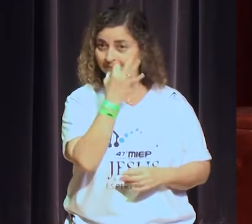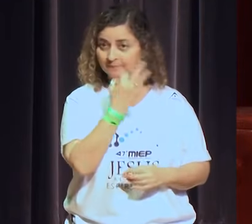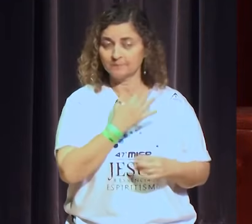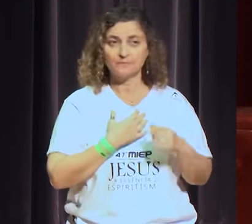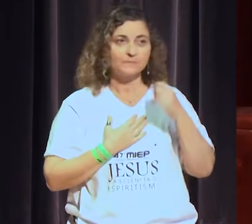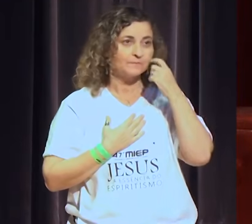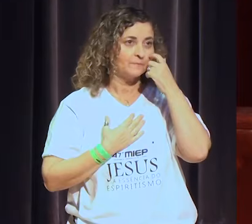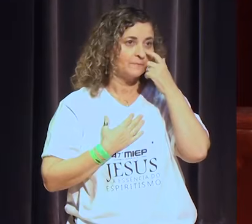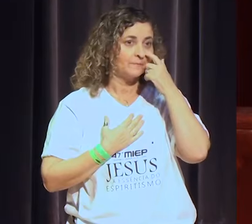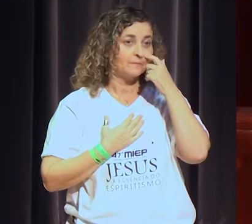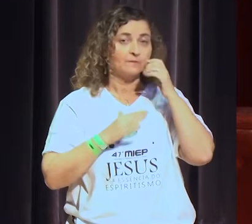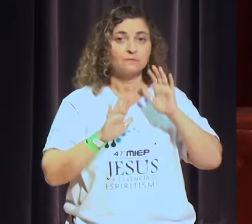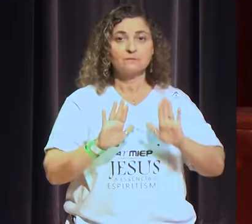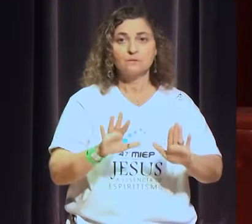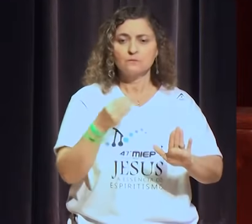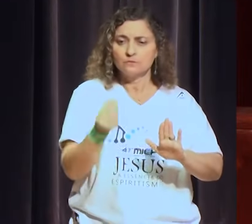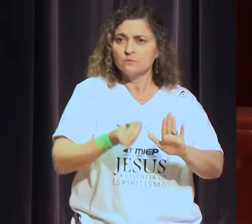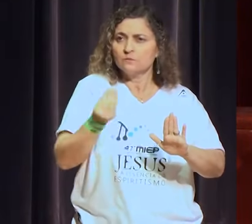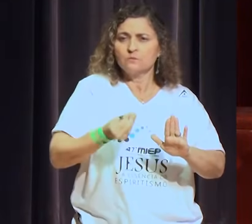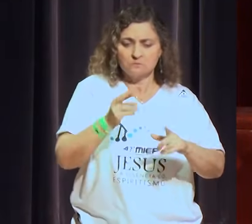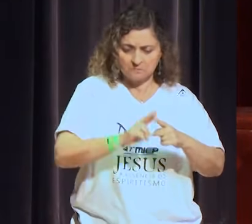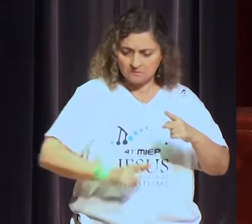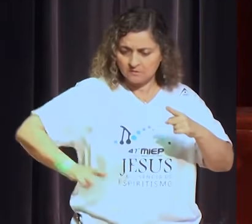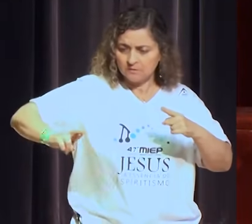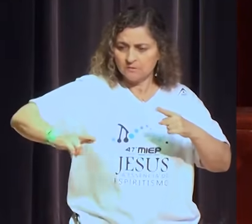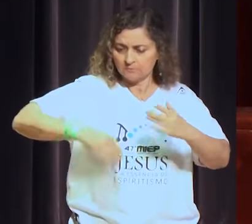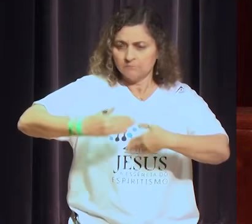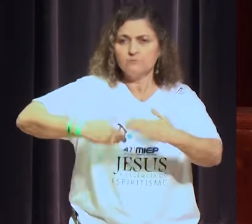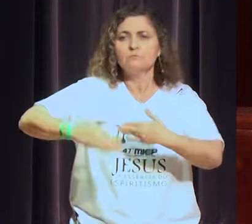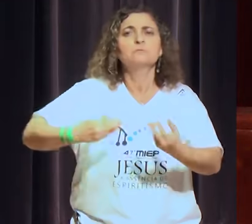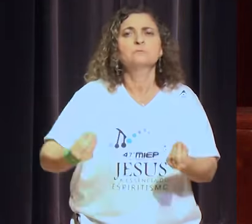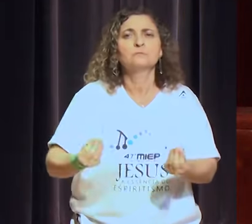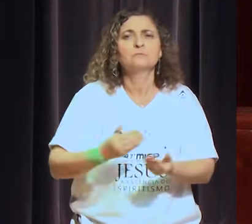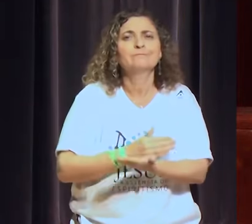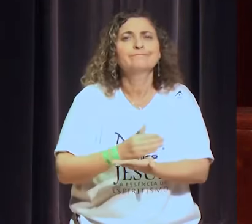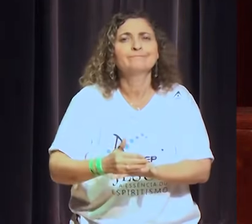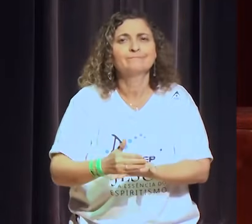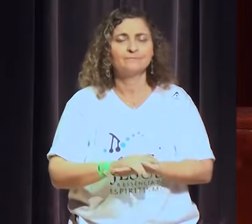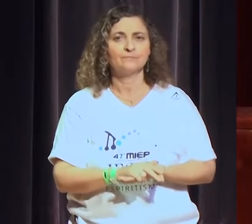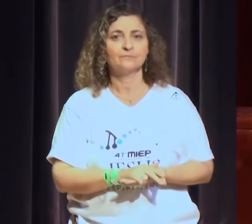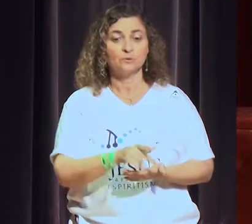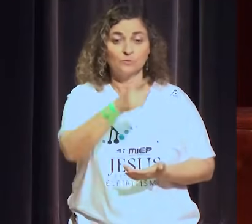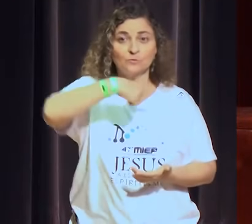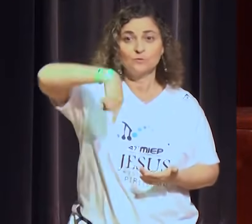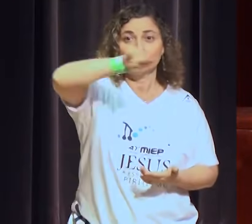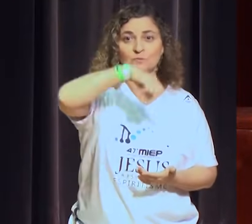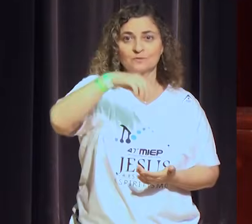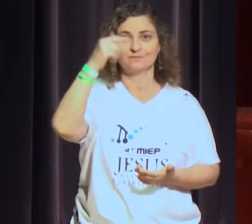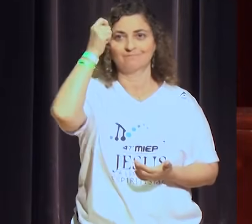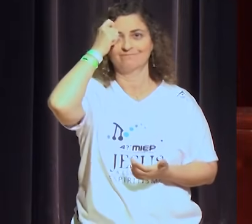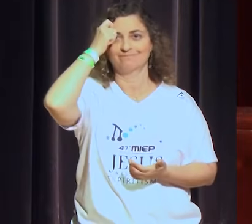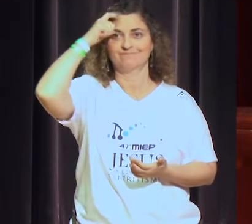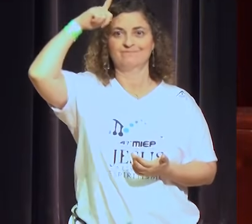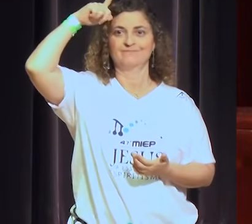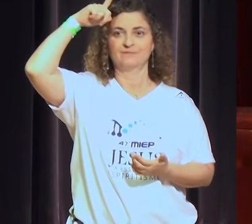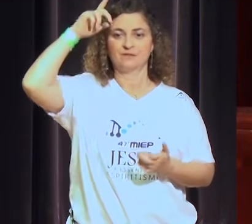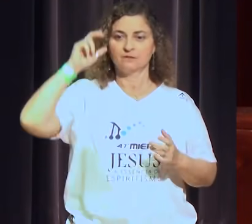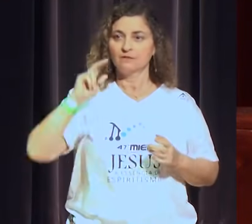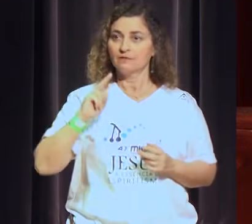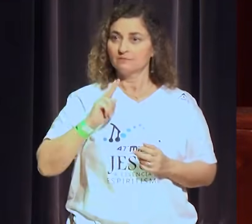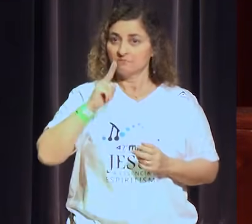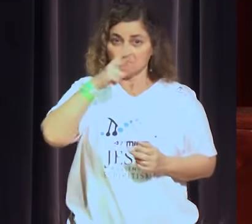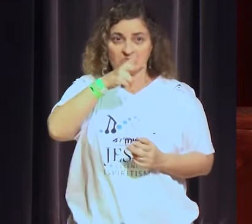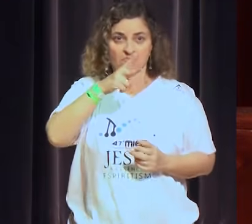cresceram com o seguinte princípio, todas elas. as forças da natureza são